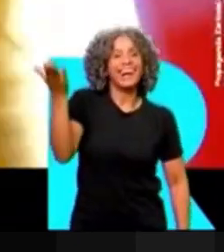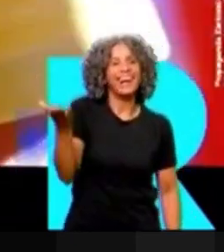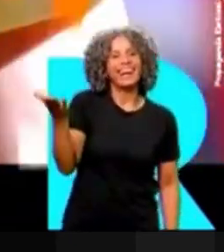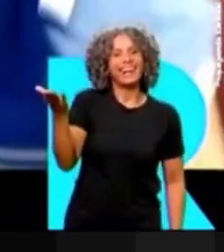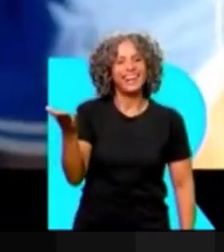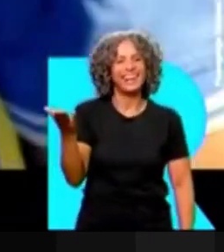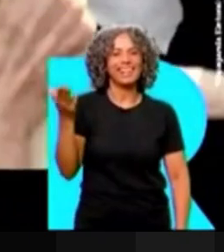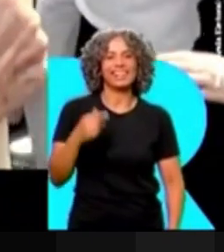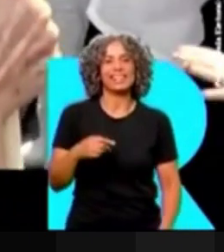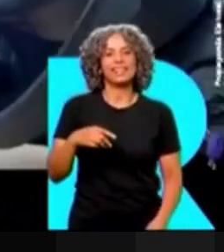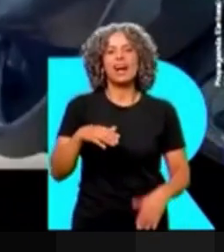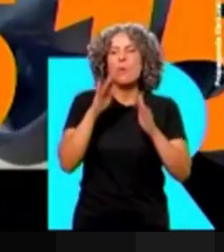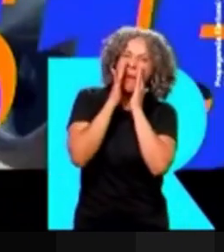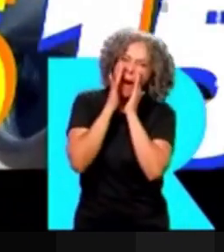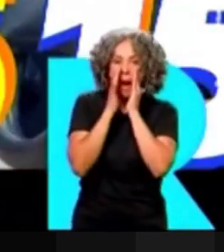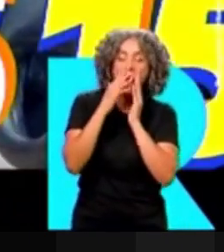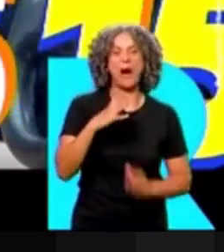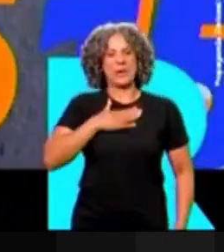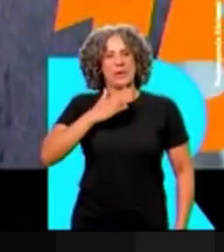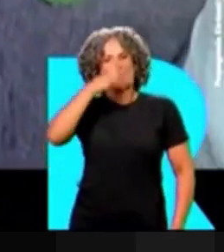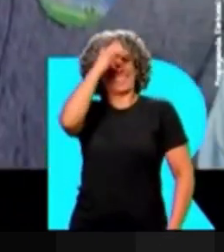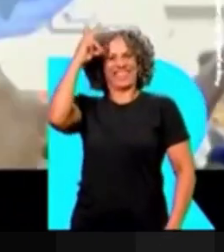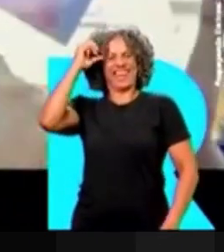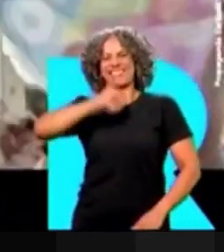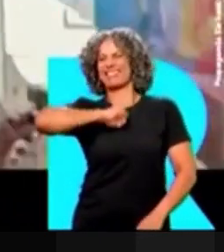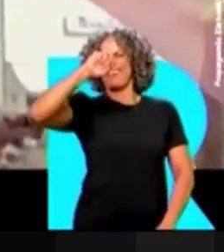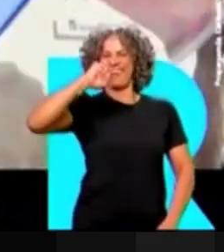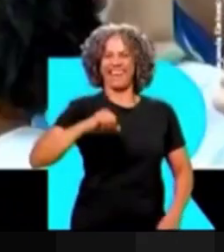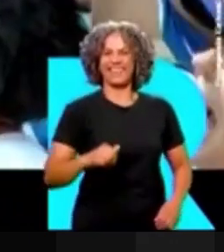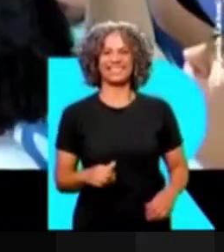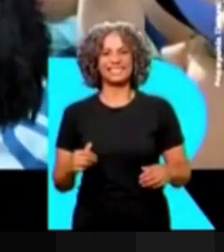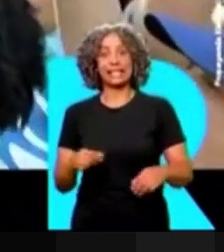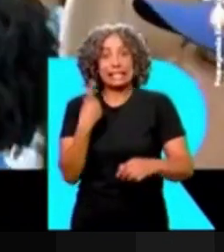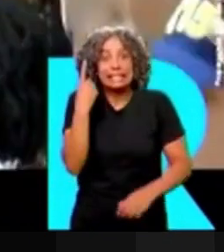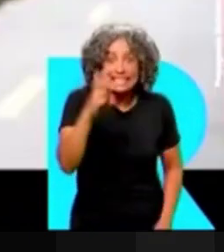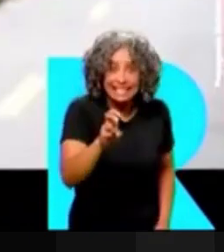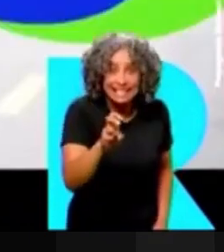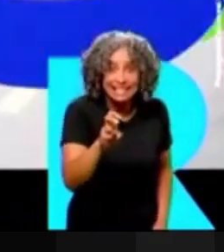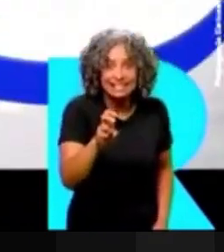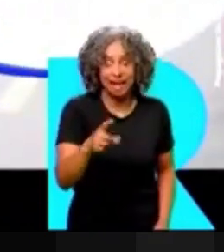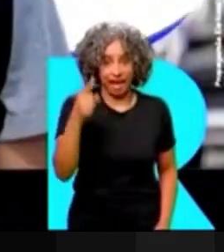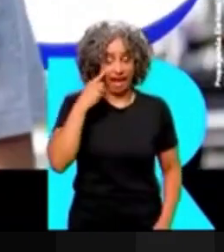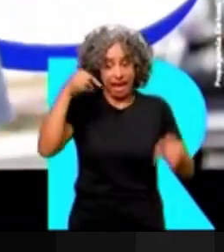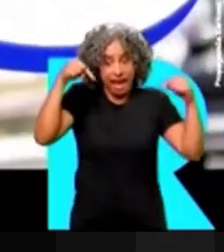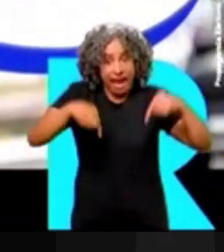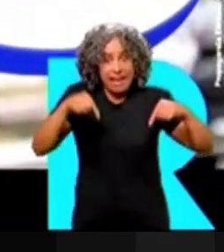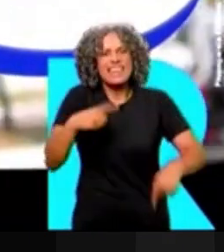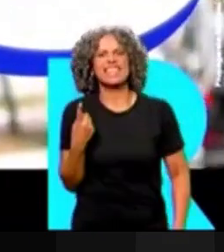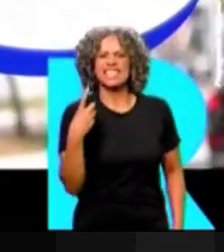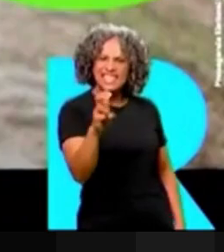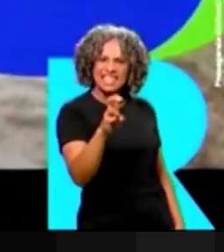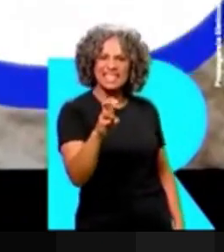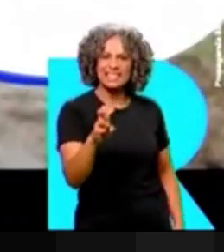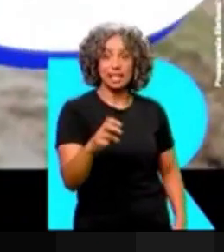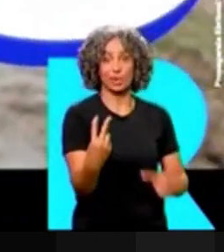Deixa o Ricardo lá. Vai, Ricardo, meu prefeito. É 15. Aqui é Ricardo, aqui